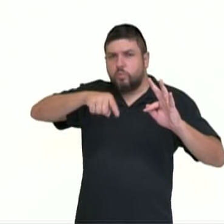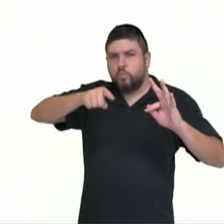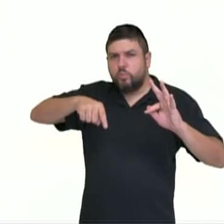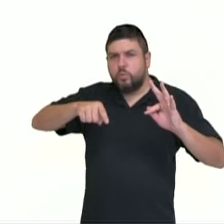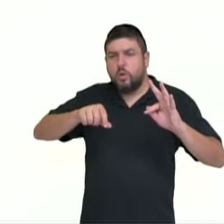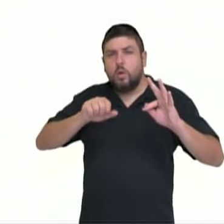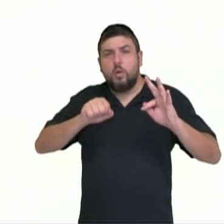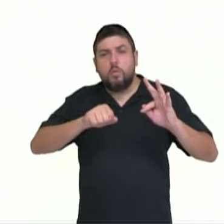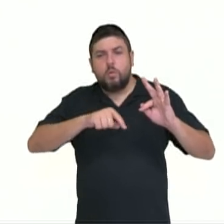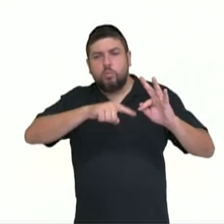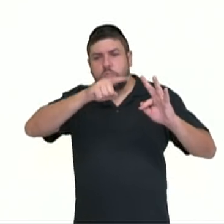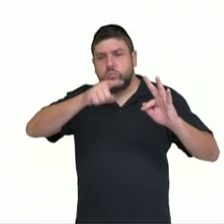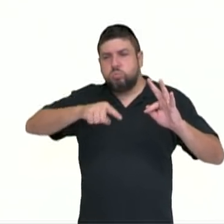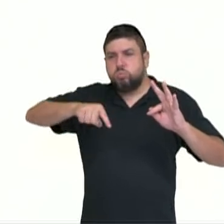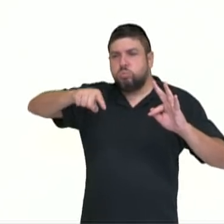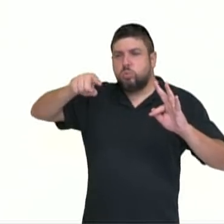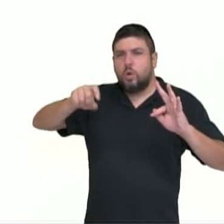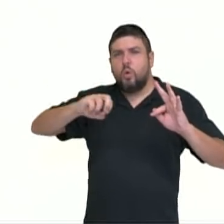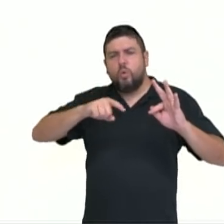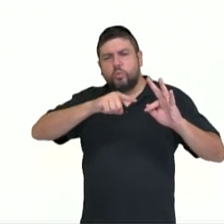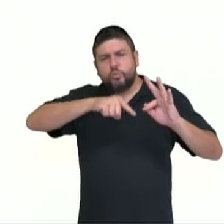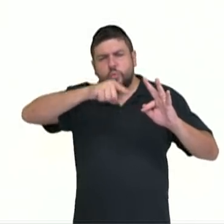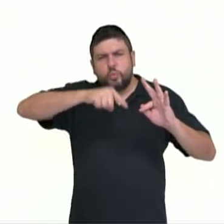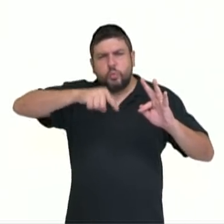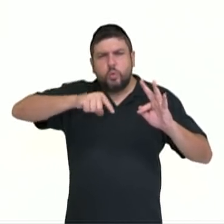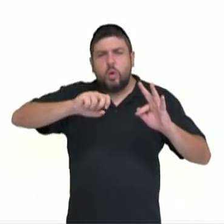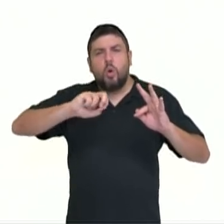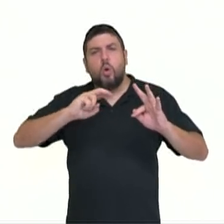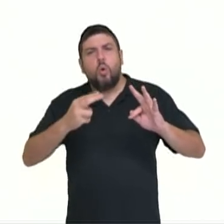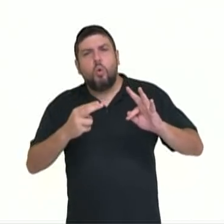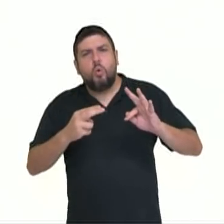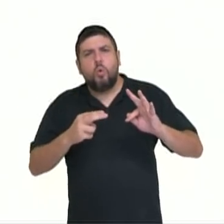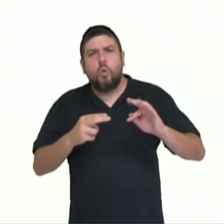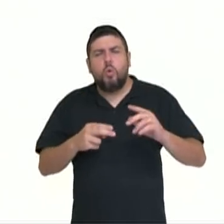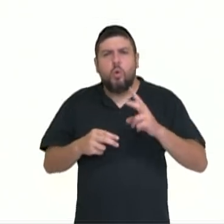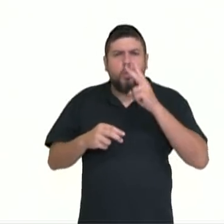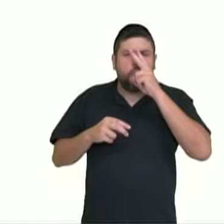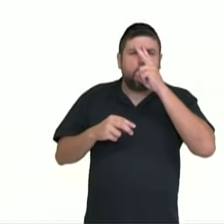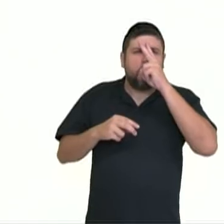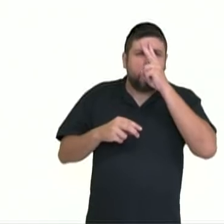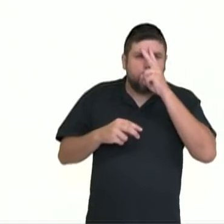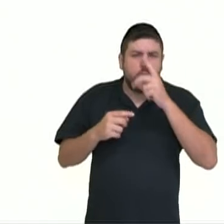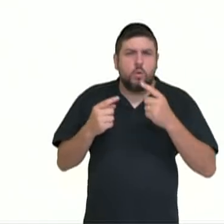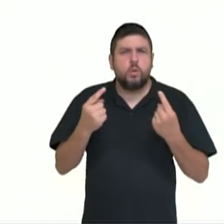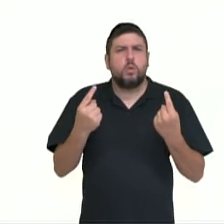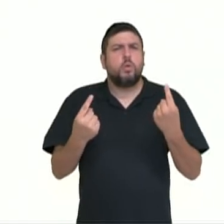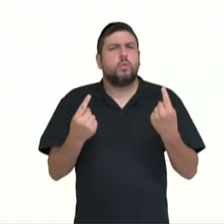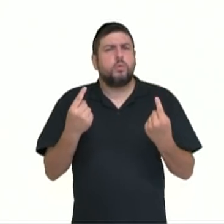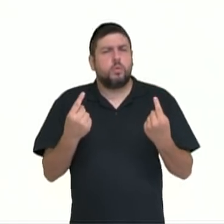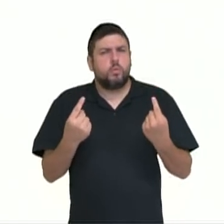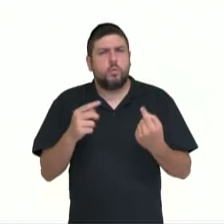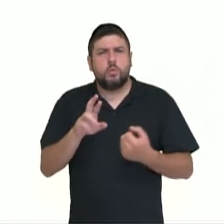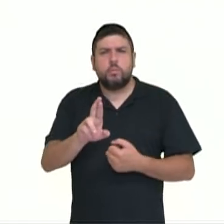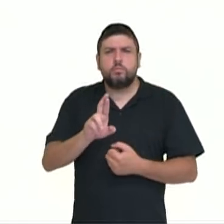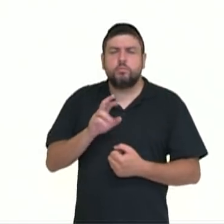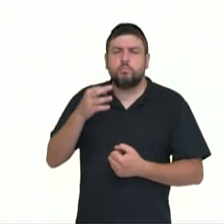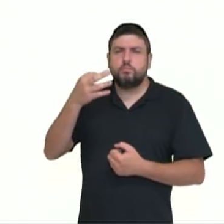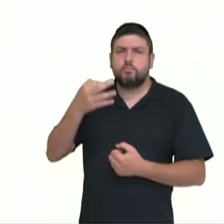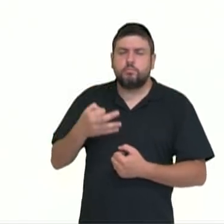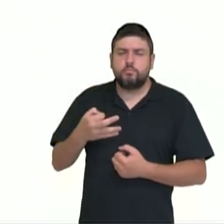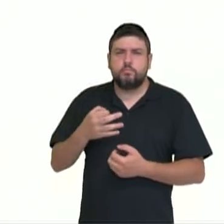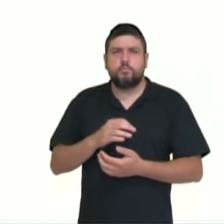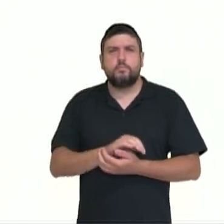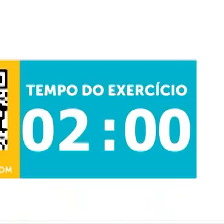mais grave ou agudo, ou a intensidade desse som? O que você acha? Qual a resposta correta? Eu